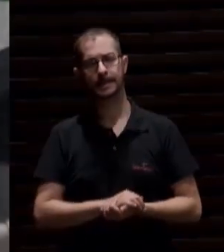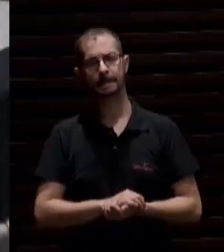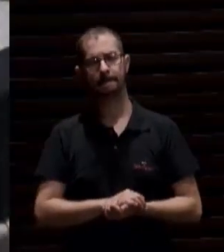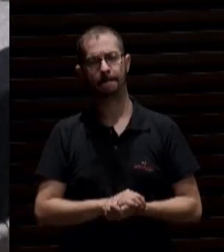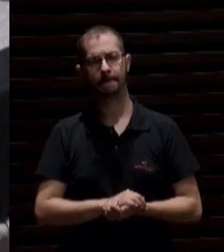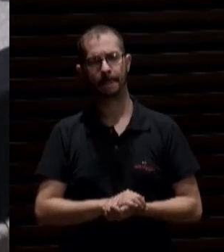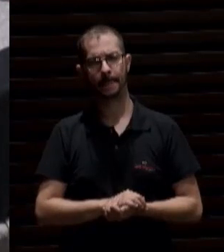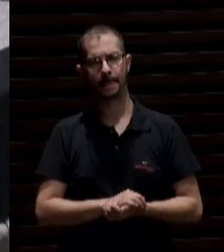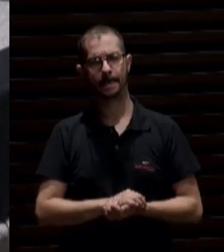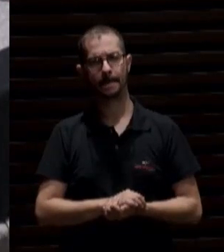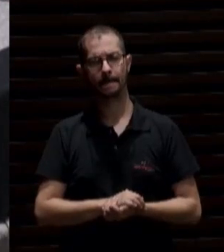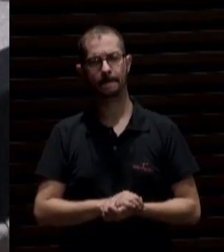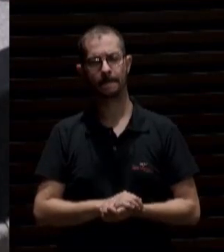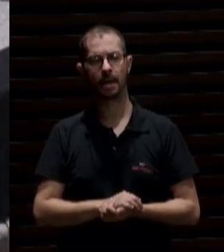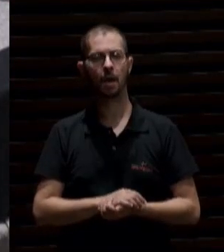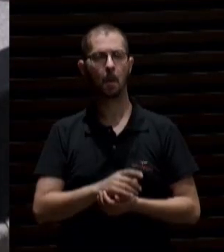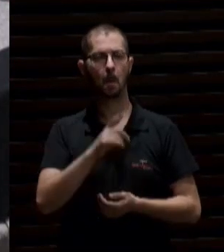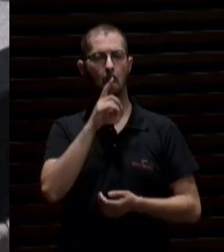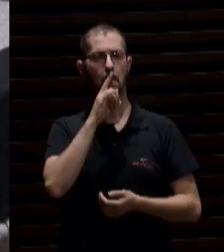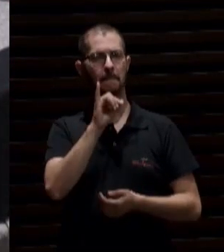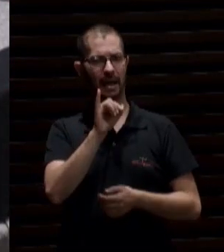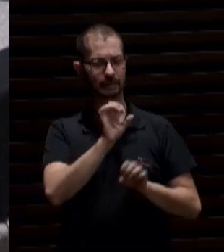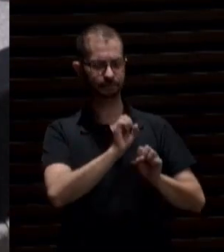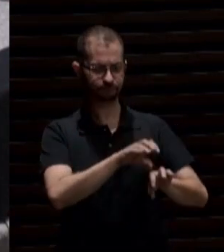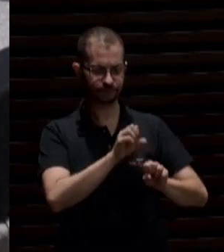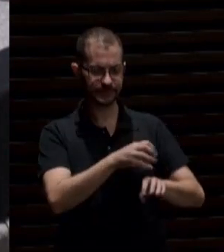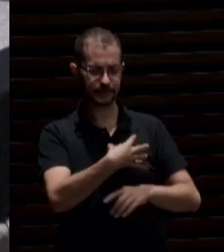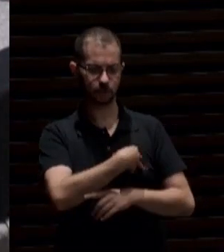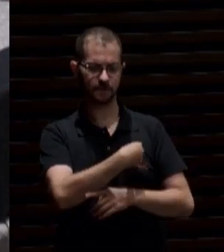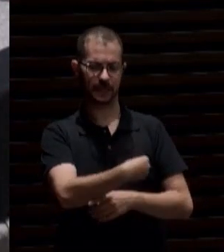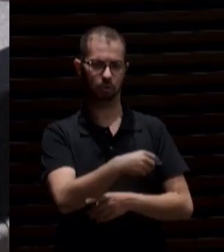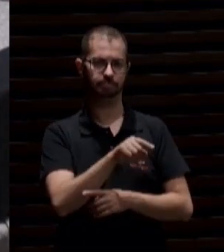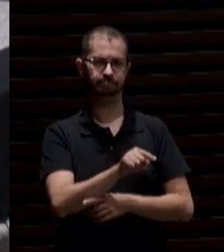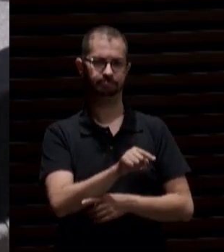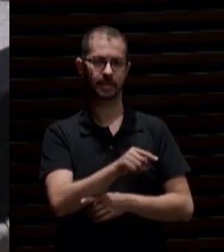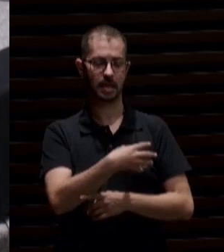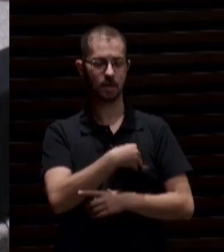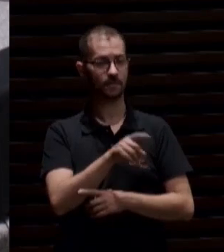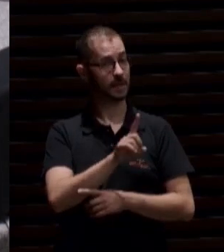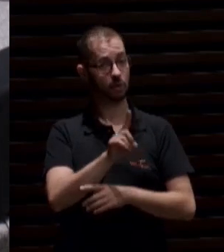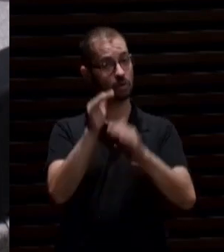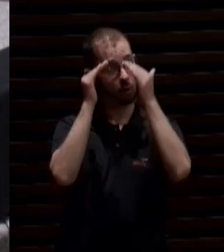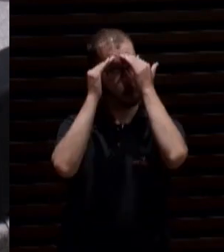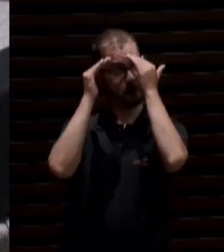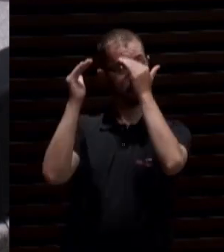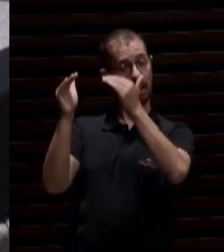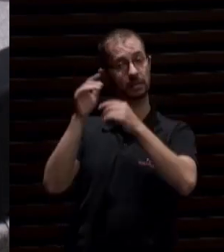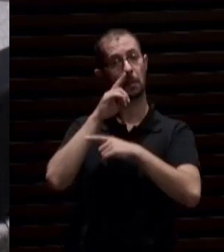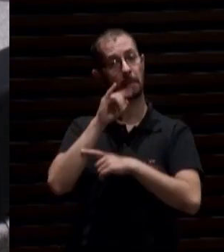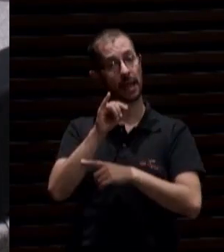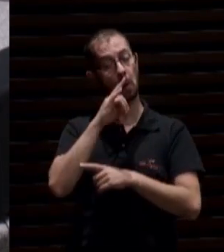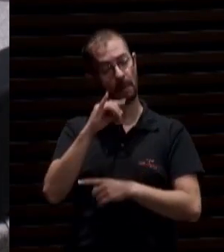por que quando um pai ele educa o seu filho e o seu filho ele desobedece o que foi ensinado, o pai